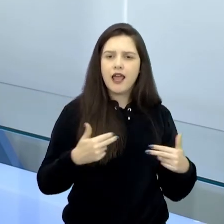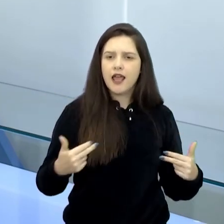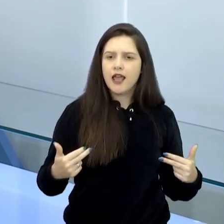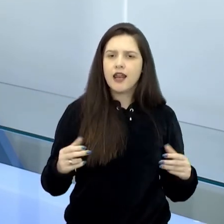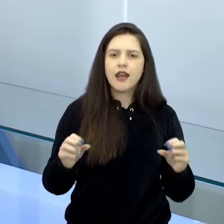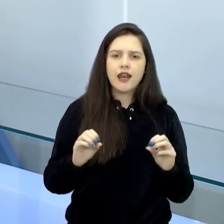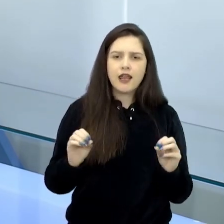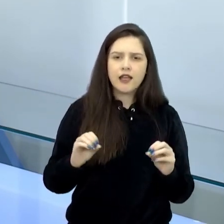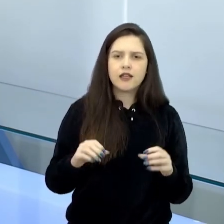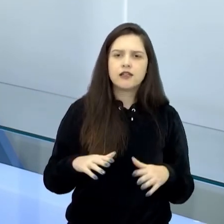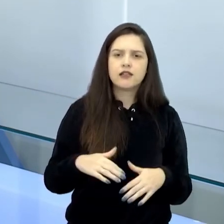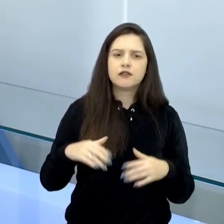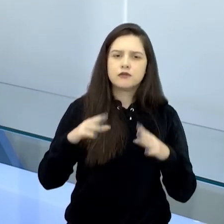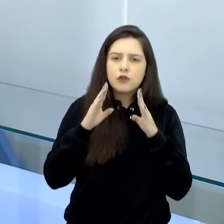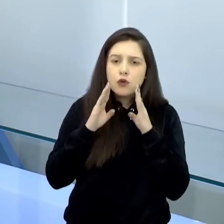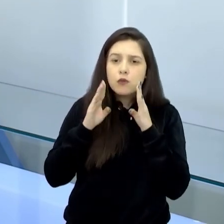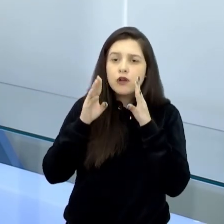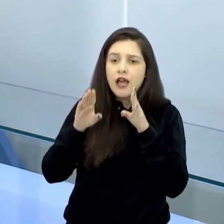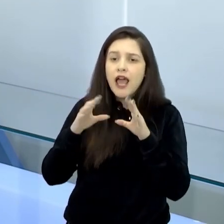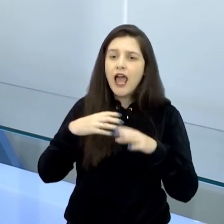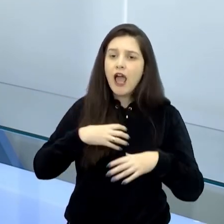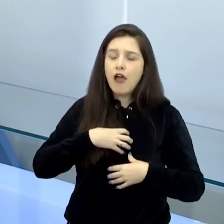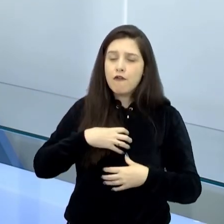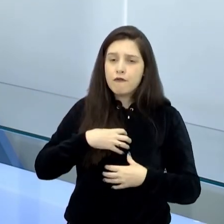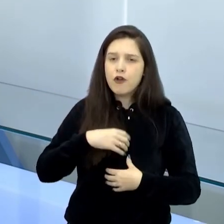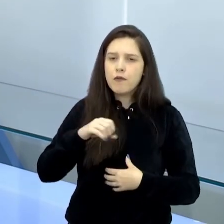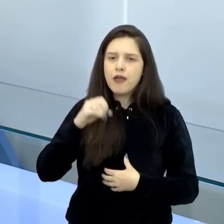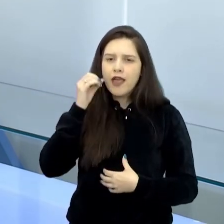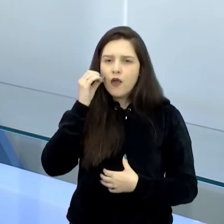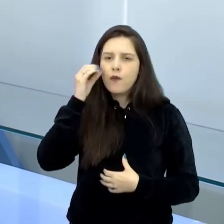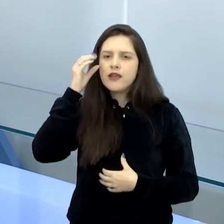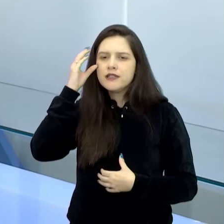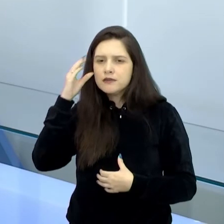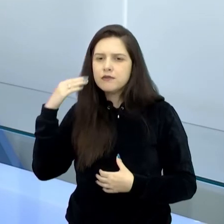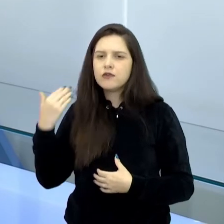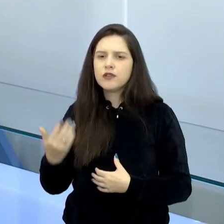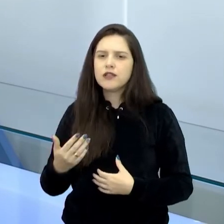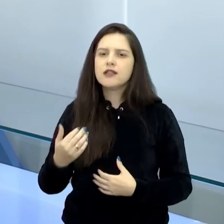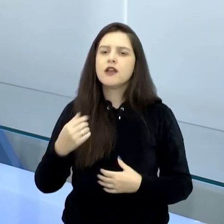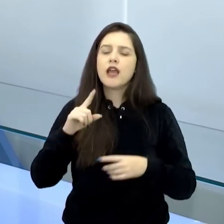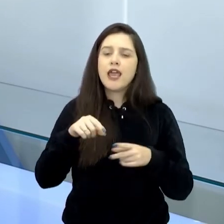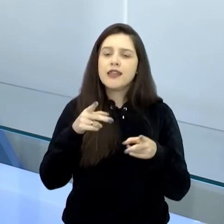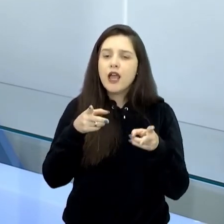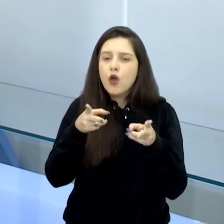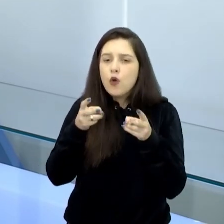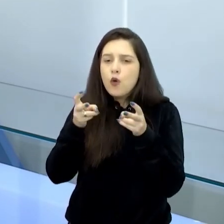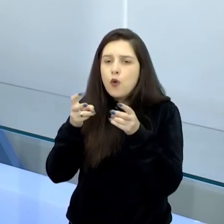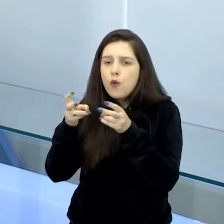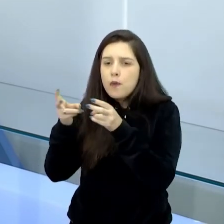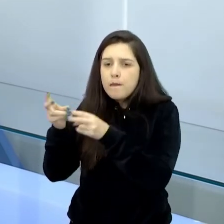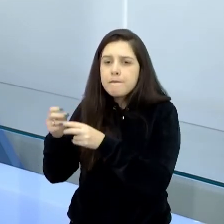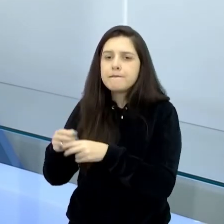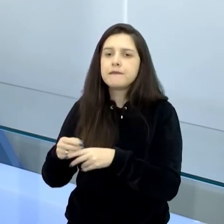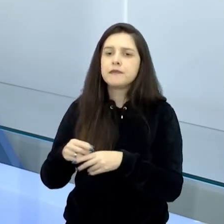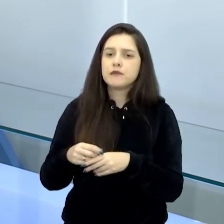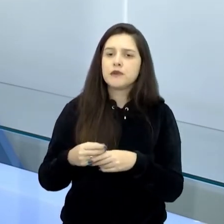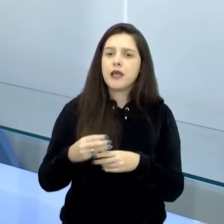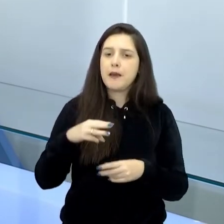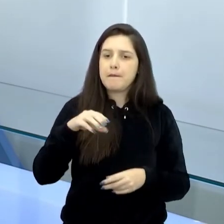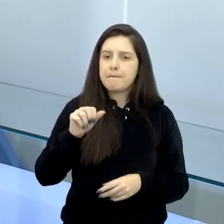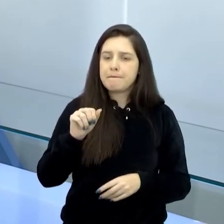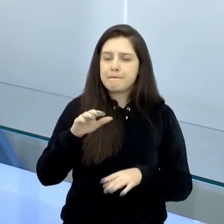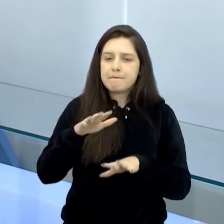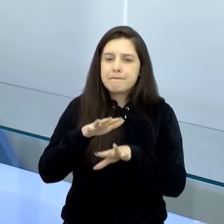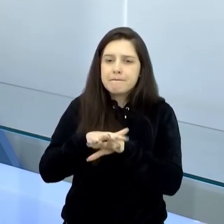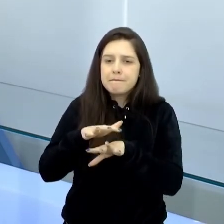se cria, tudo se transforma. Ele estava falando a respeito da lei da conservação das massas. Tudo que eu tenho